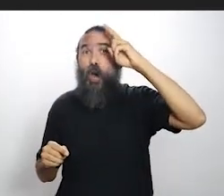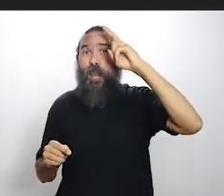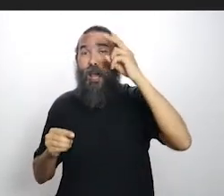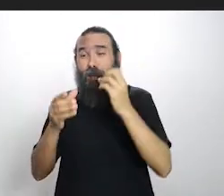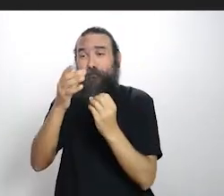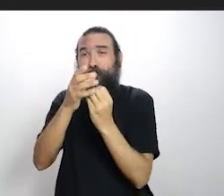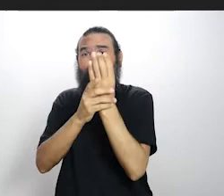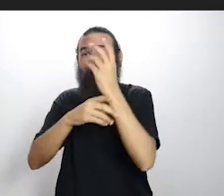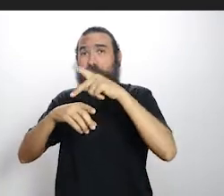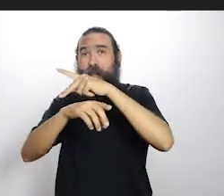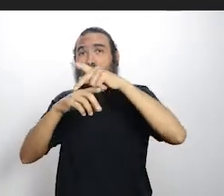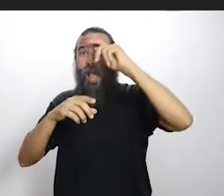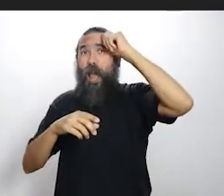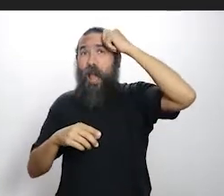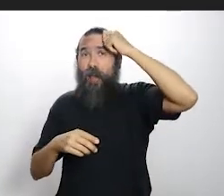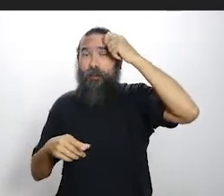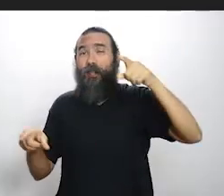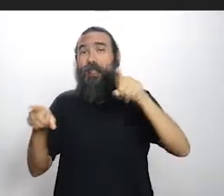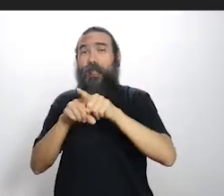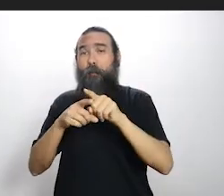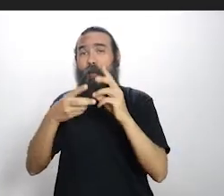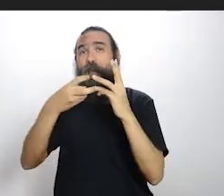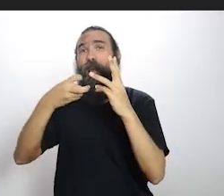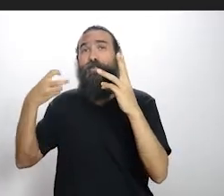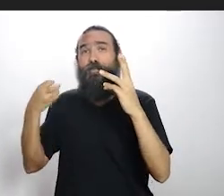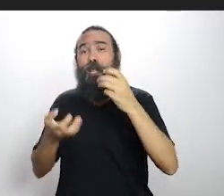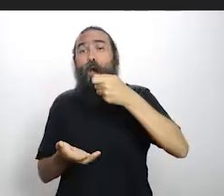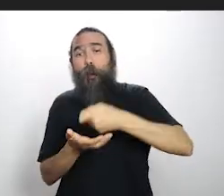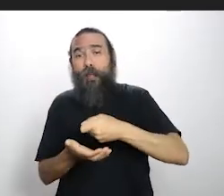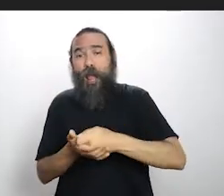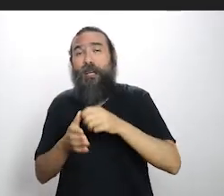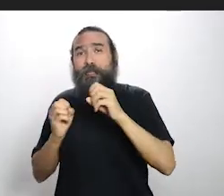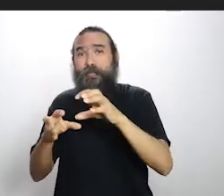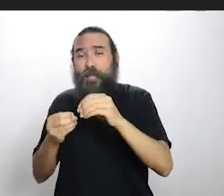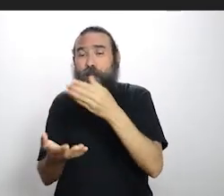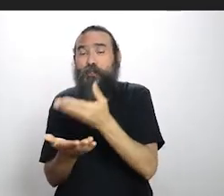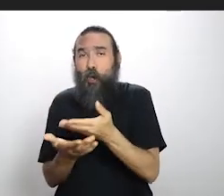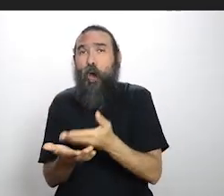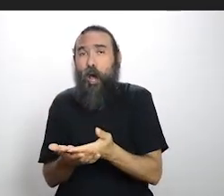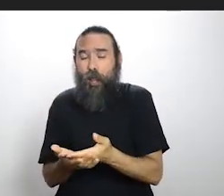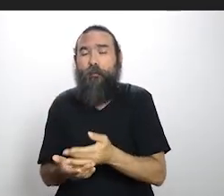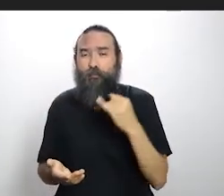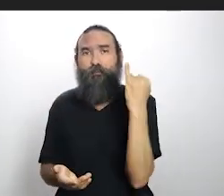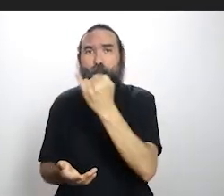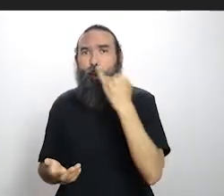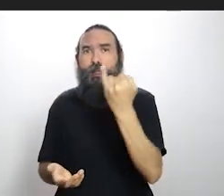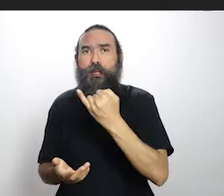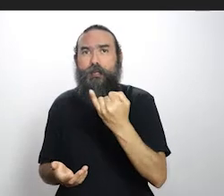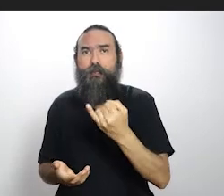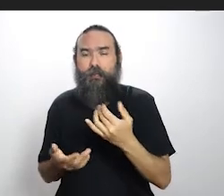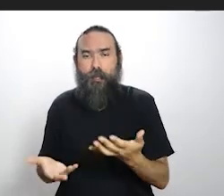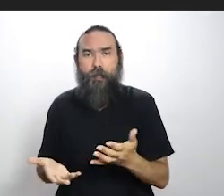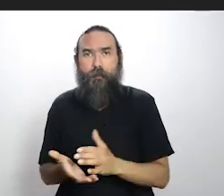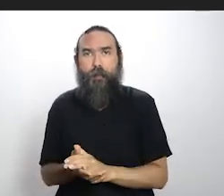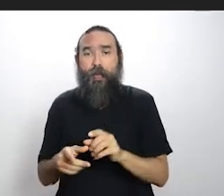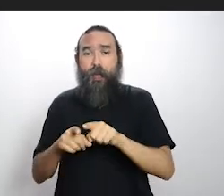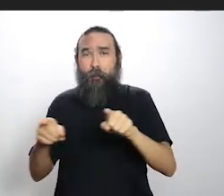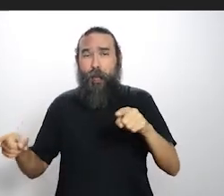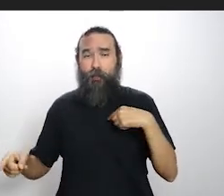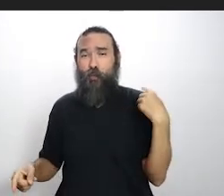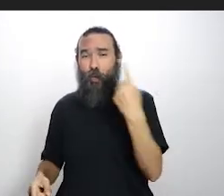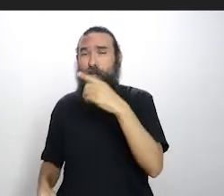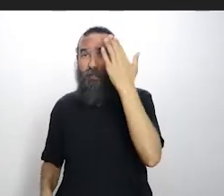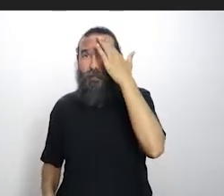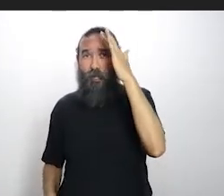ponto de vista normativo, né? E eu termino com isso. Mas a gente sabe que entre a promulgação de uma legislação e